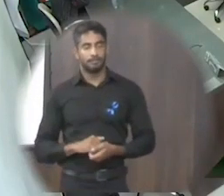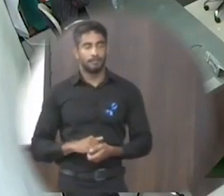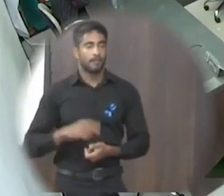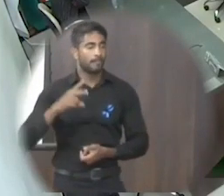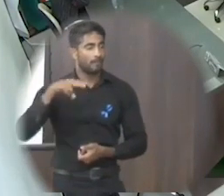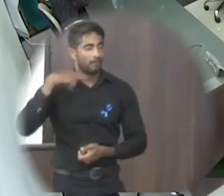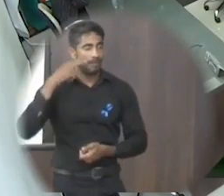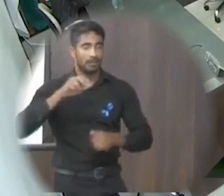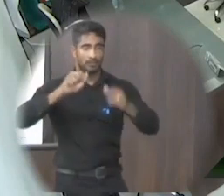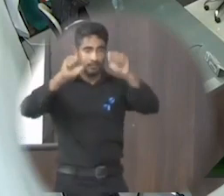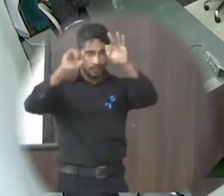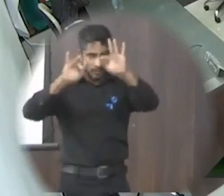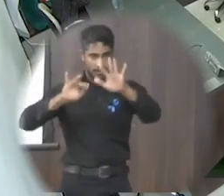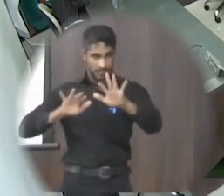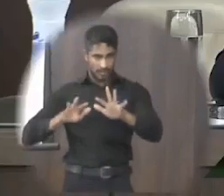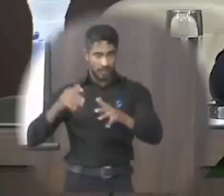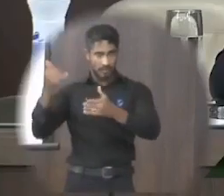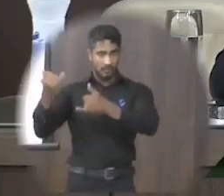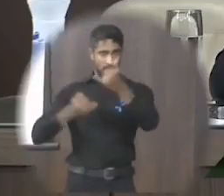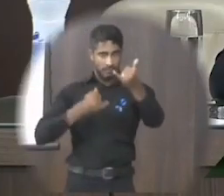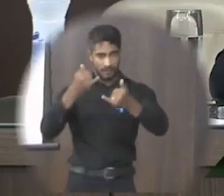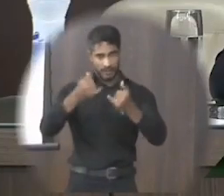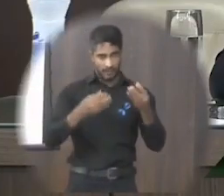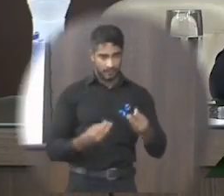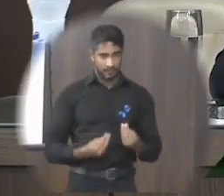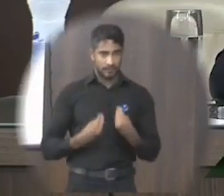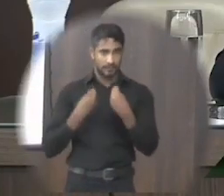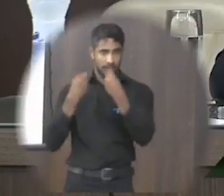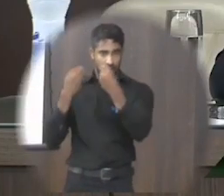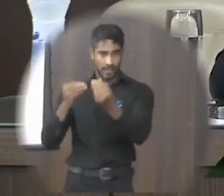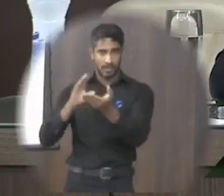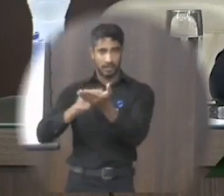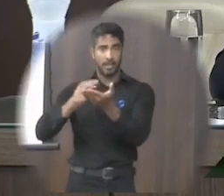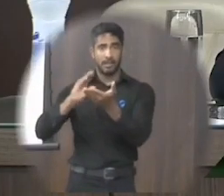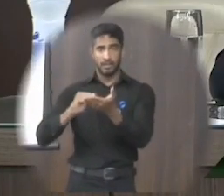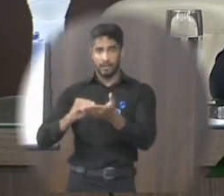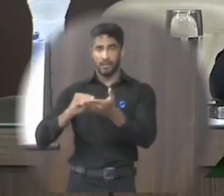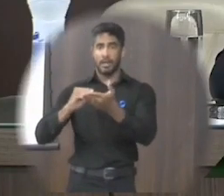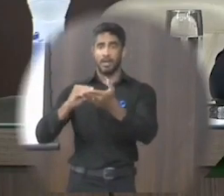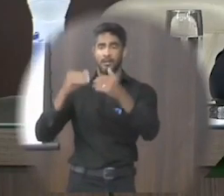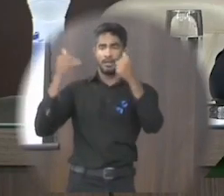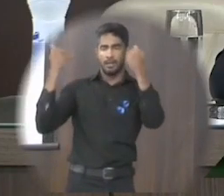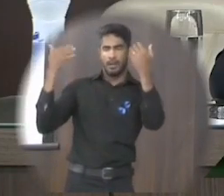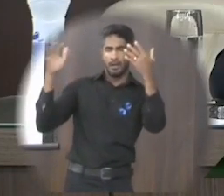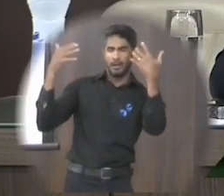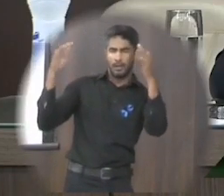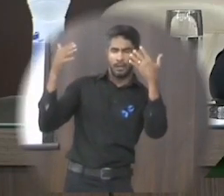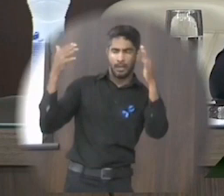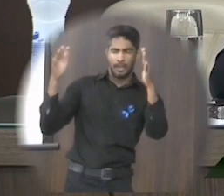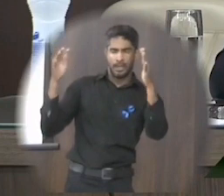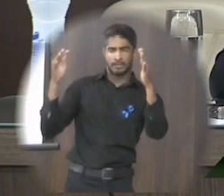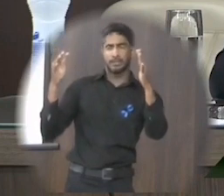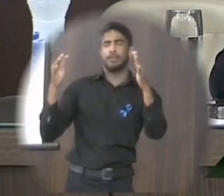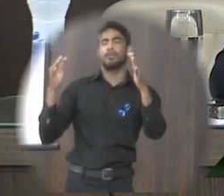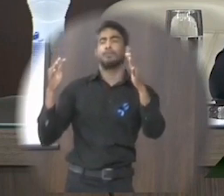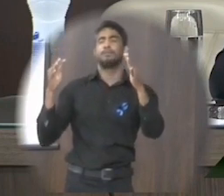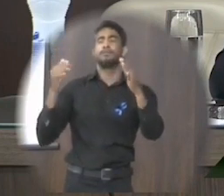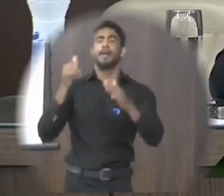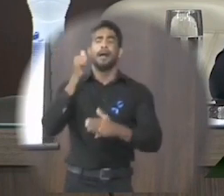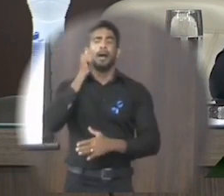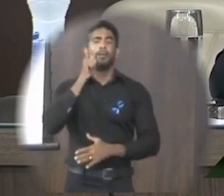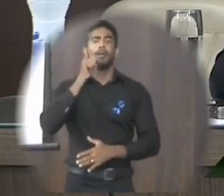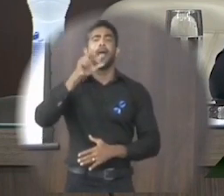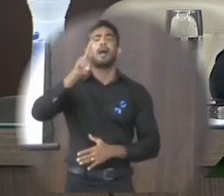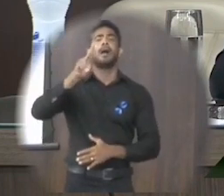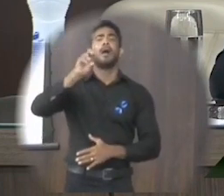vereador que subscreve vem na forma regimental requerer a vossa excelência que seja encaminhada em ata moção com voto de congratulação com a senhora